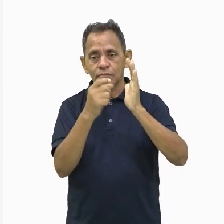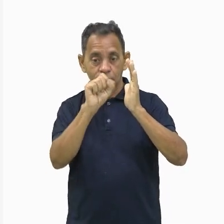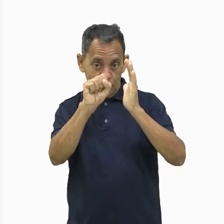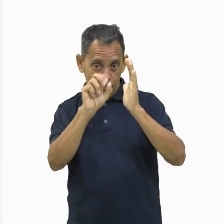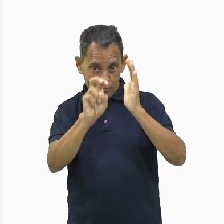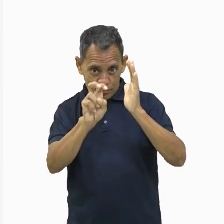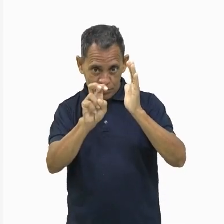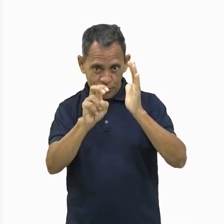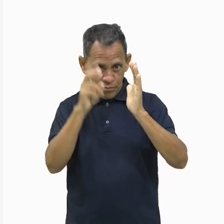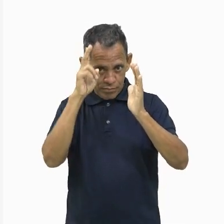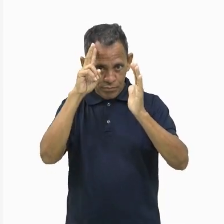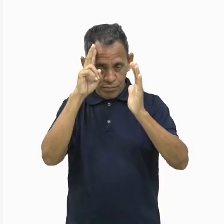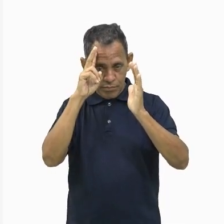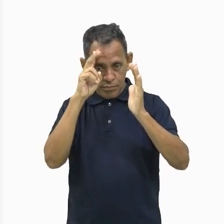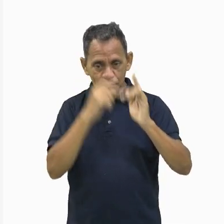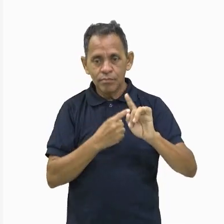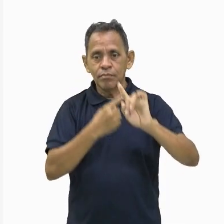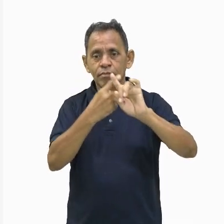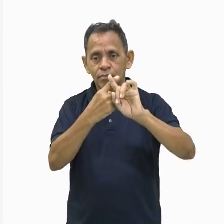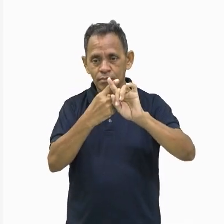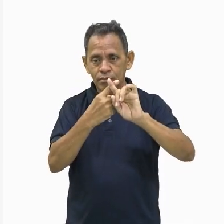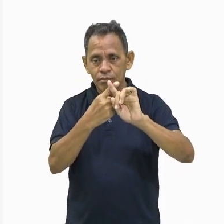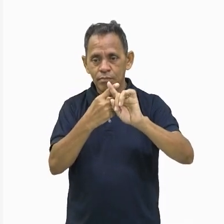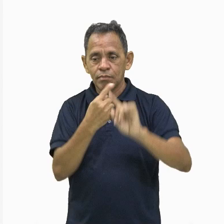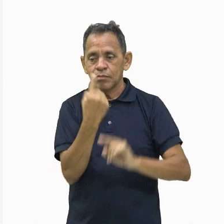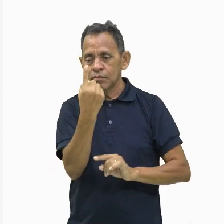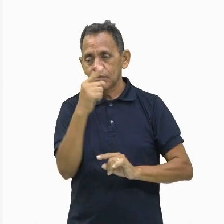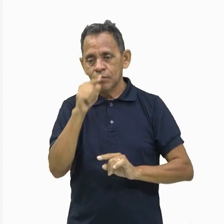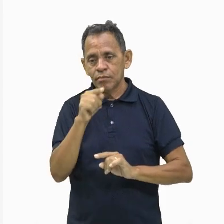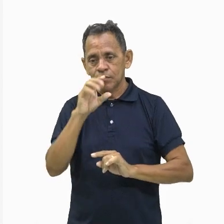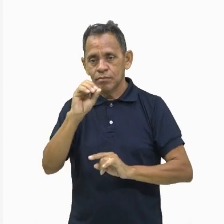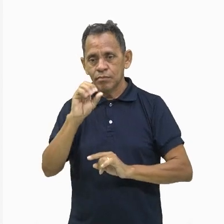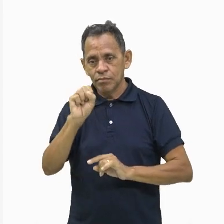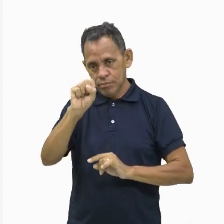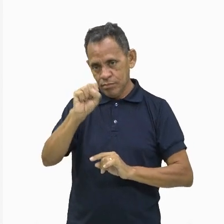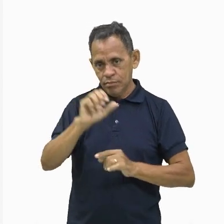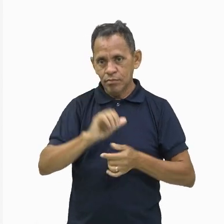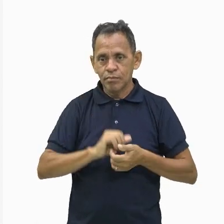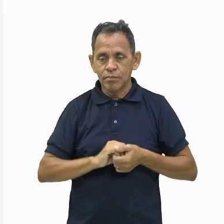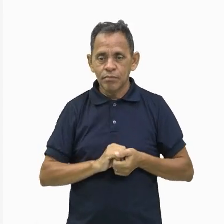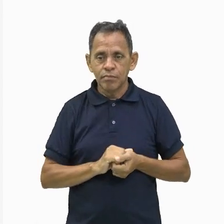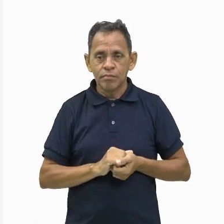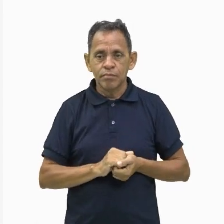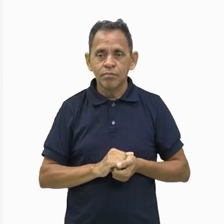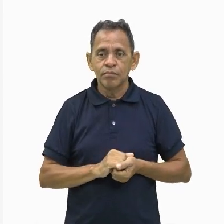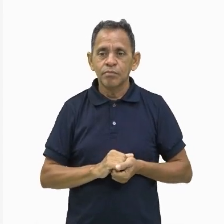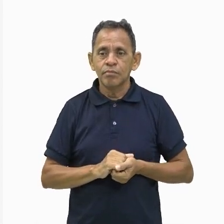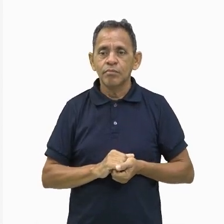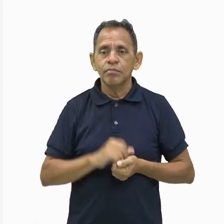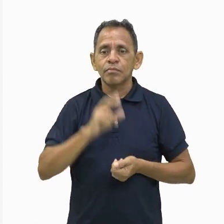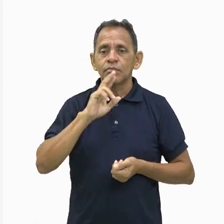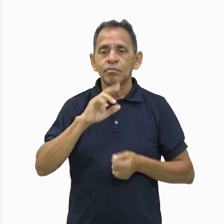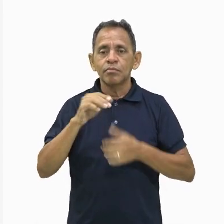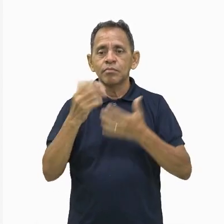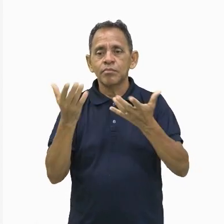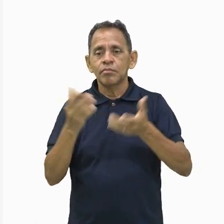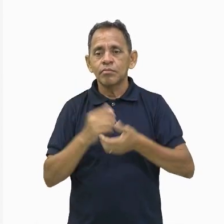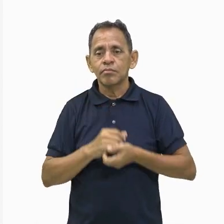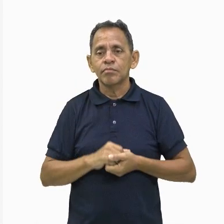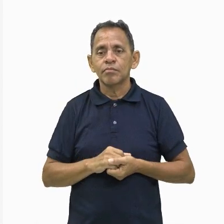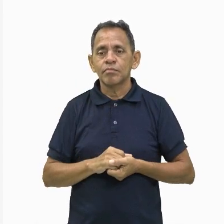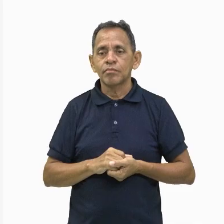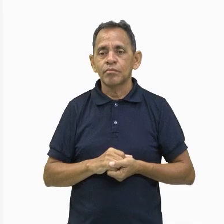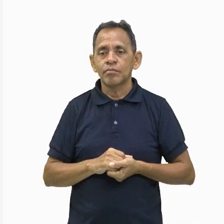0,85, vezes o fator de aumento, 1,08. E aí a nossa resposta é igual a